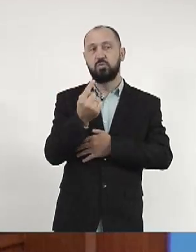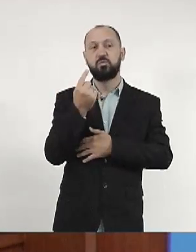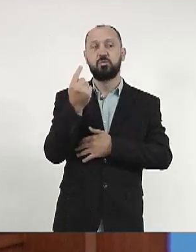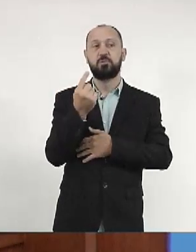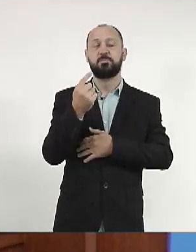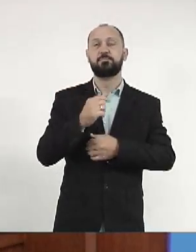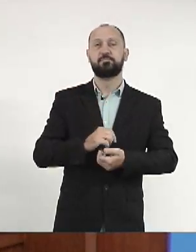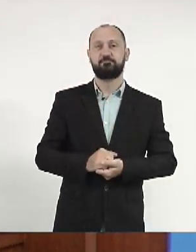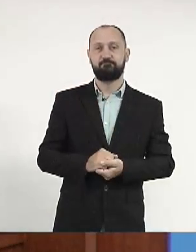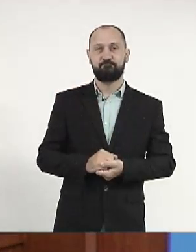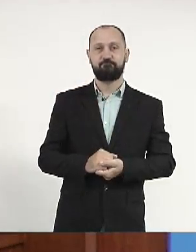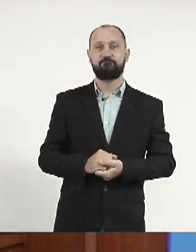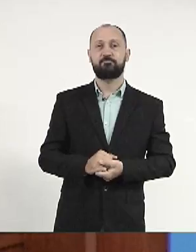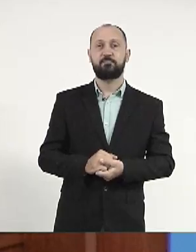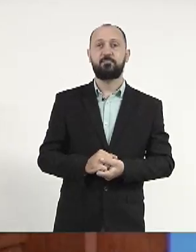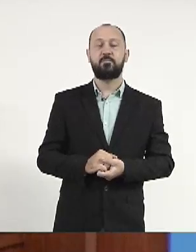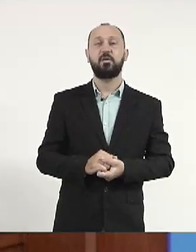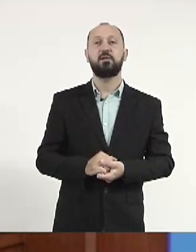coisa: